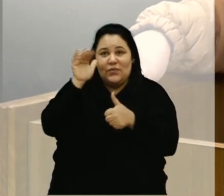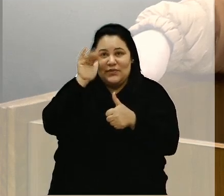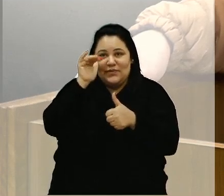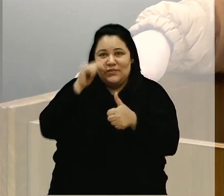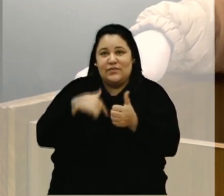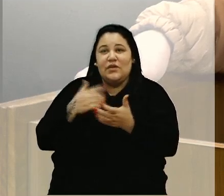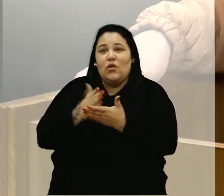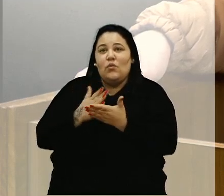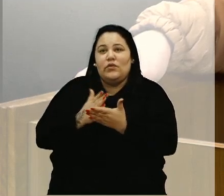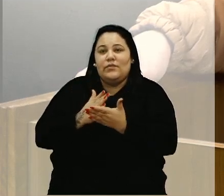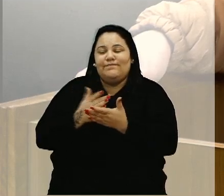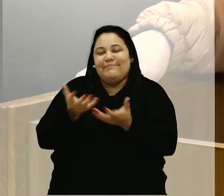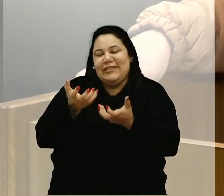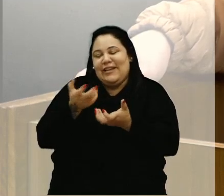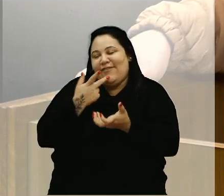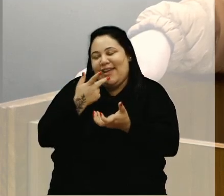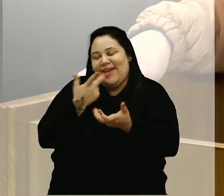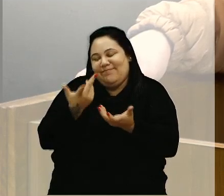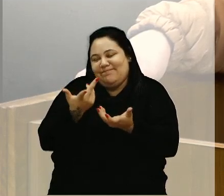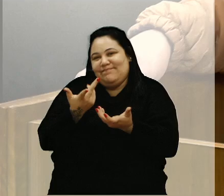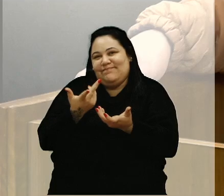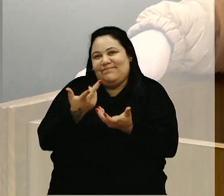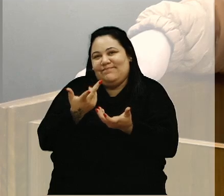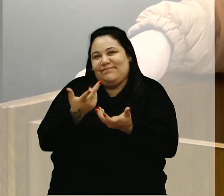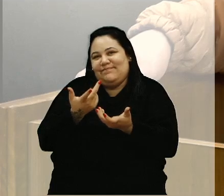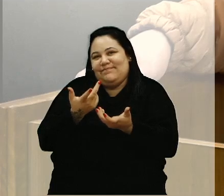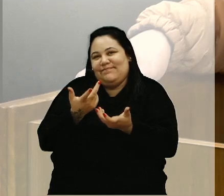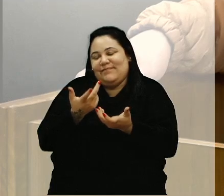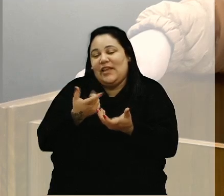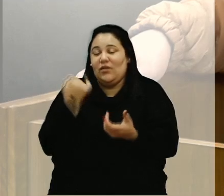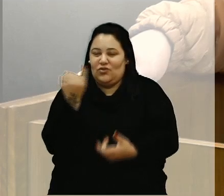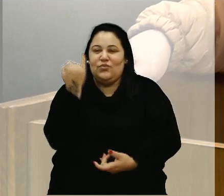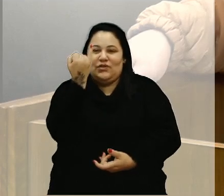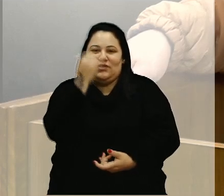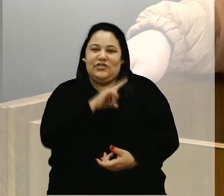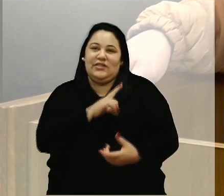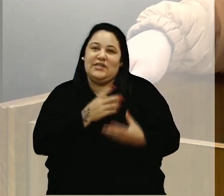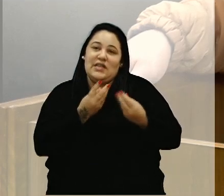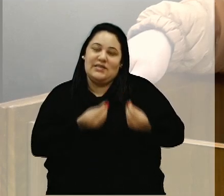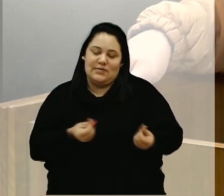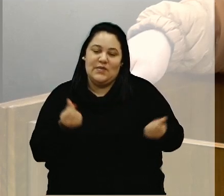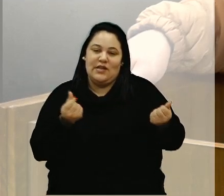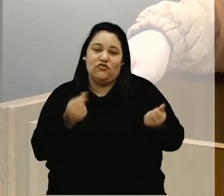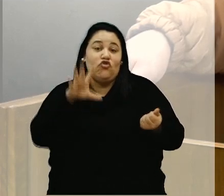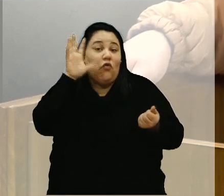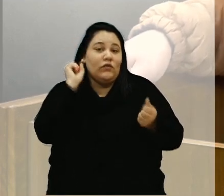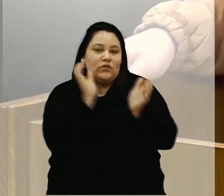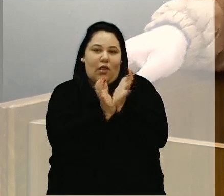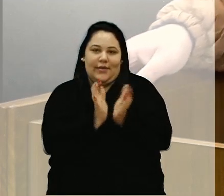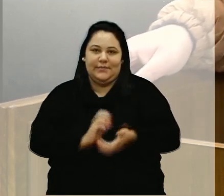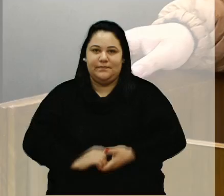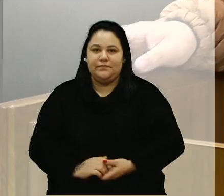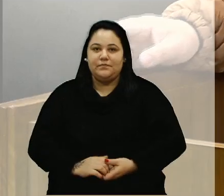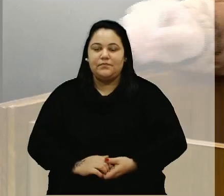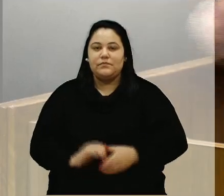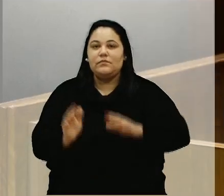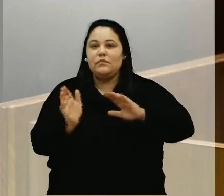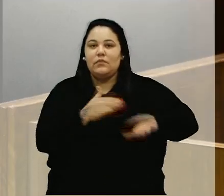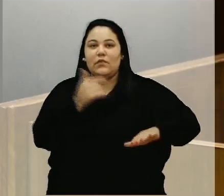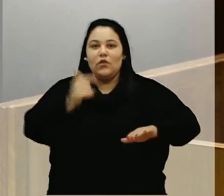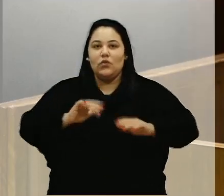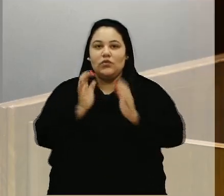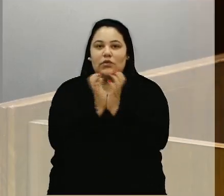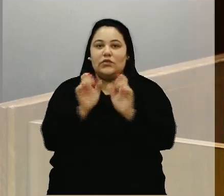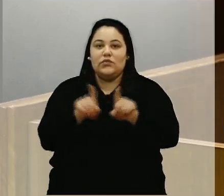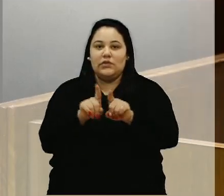incomodou, eu queria ter falado no dia, e isso me incomodou no final de semana, acho que é importante ter essa sensibilidade. O outro assunto que eu trago não deixa de